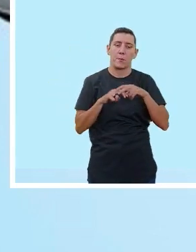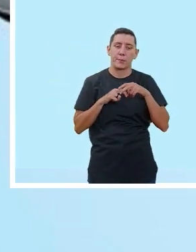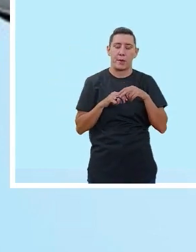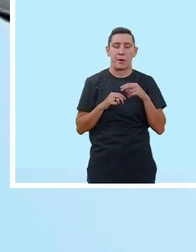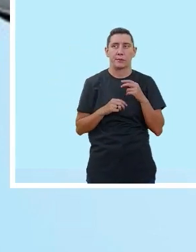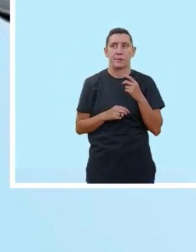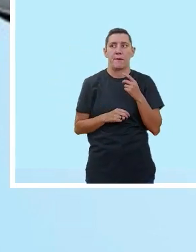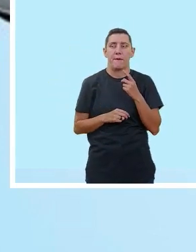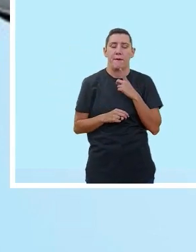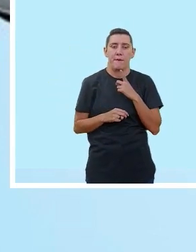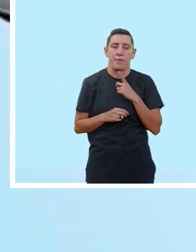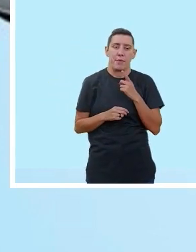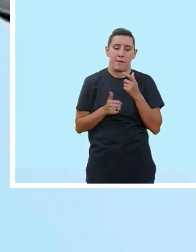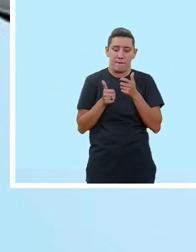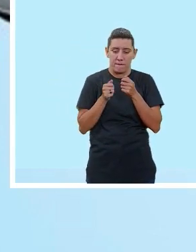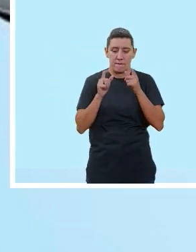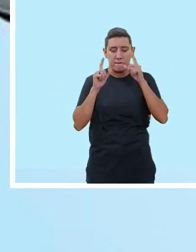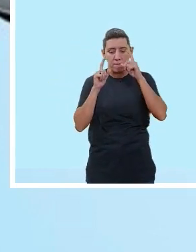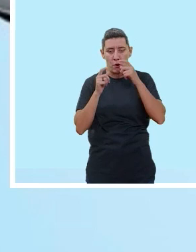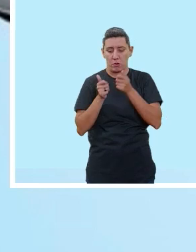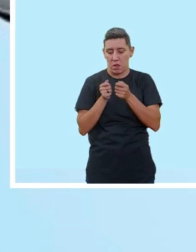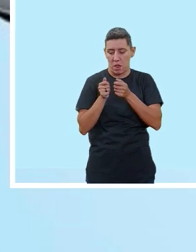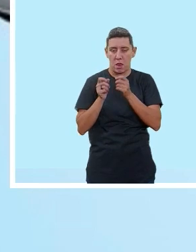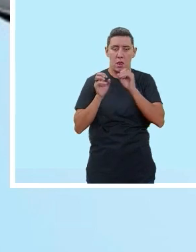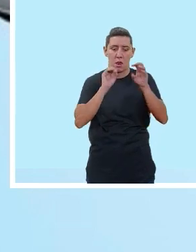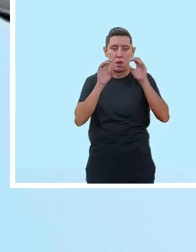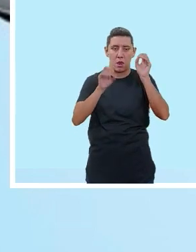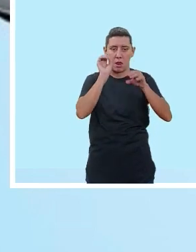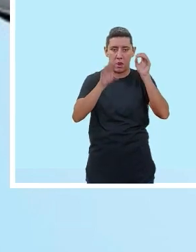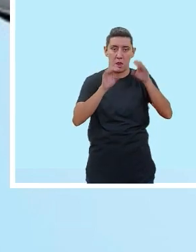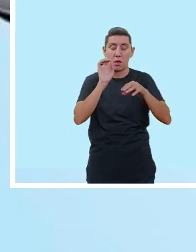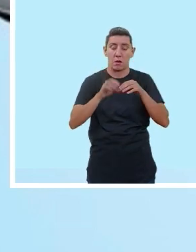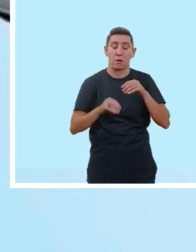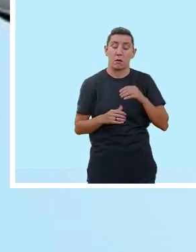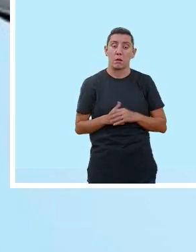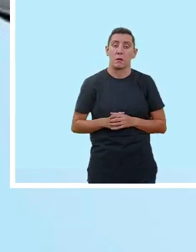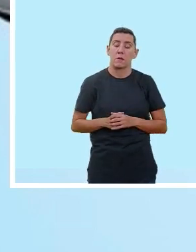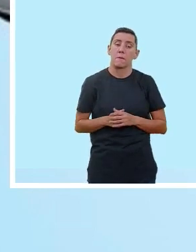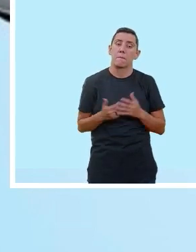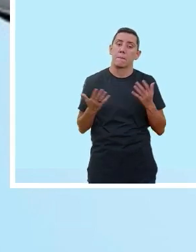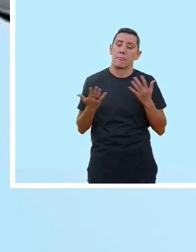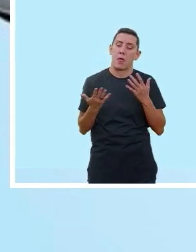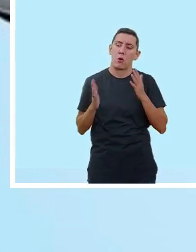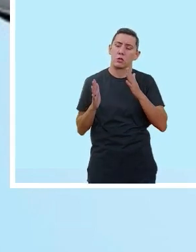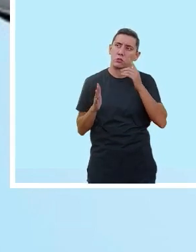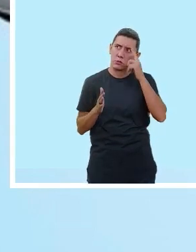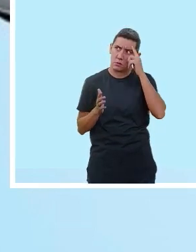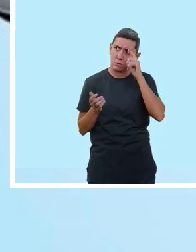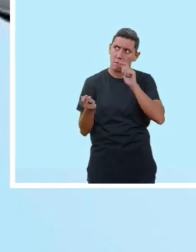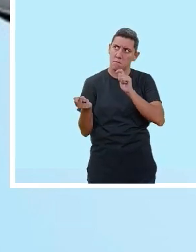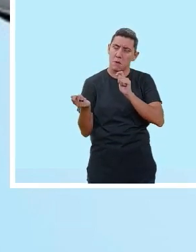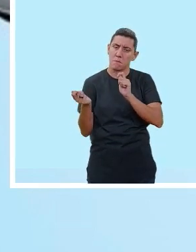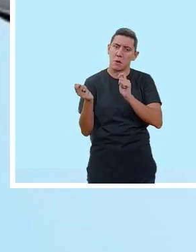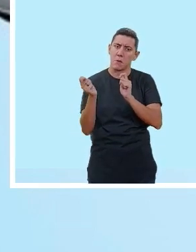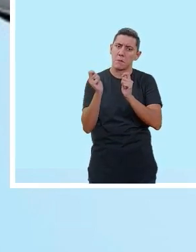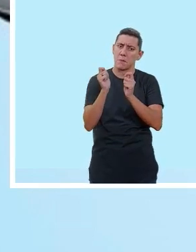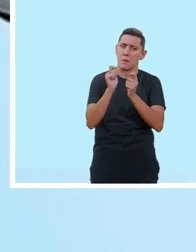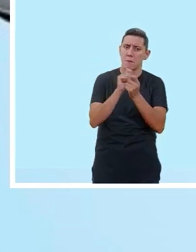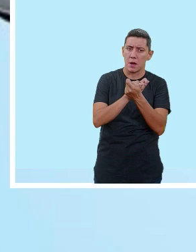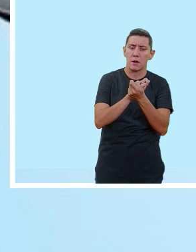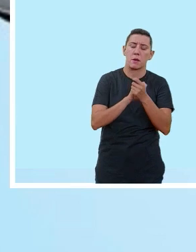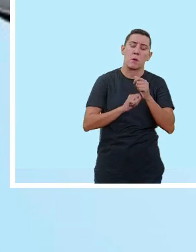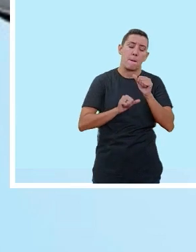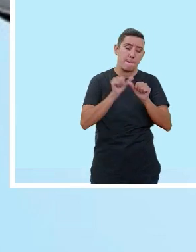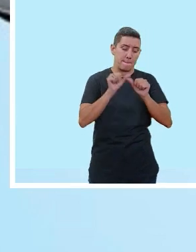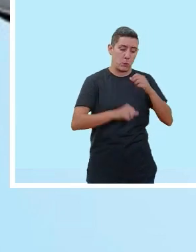uma realidade hoje, né? Então, as redes de telecomunicação, elas estão migrando, né, para um híbrido, né,